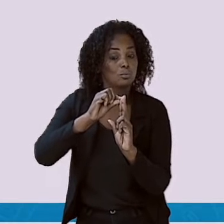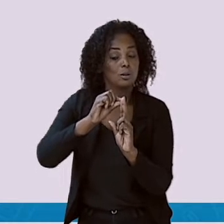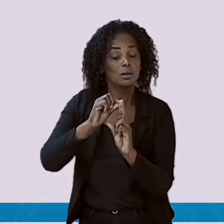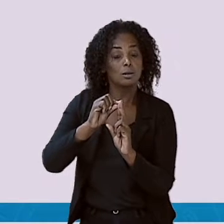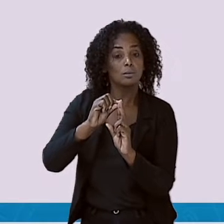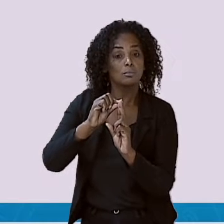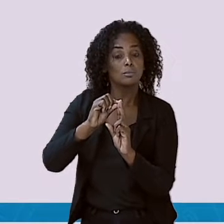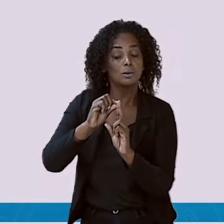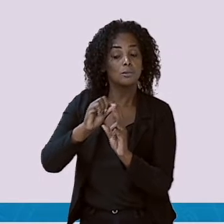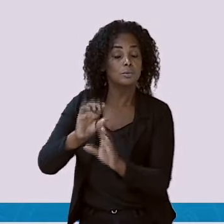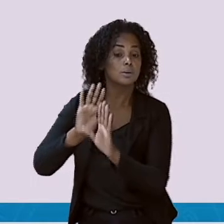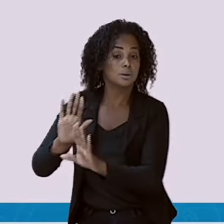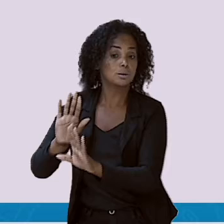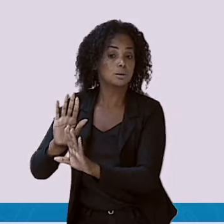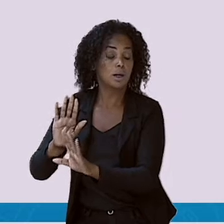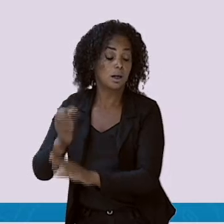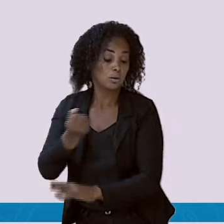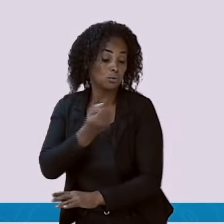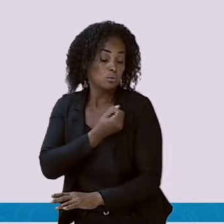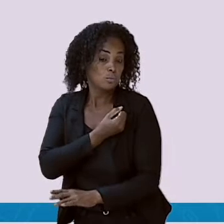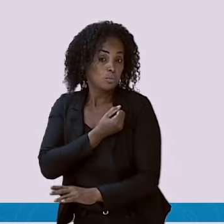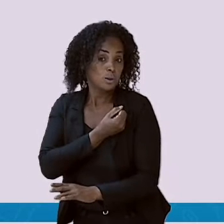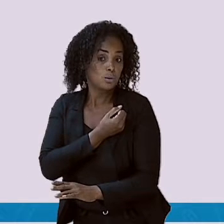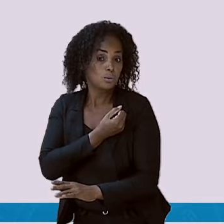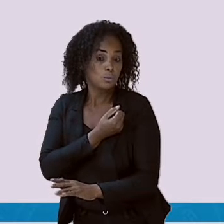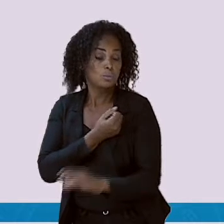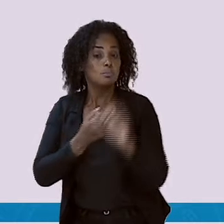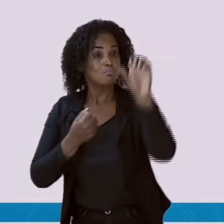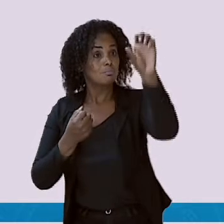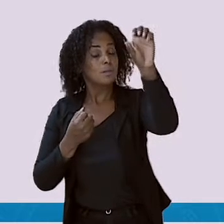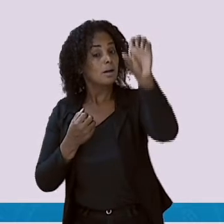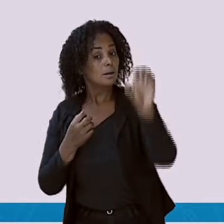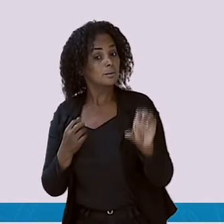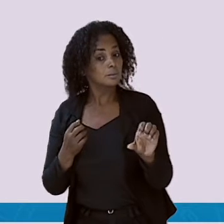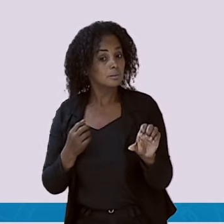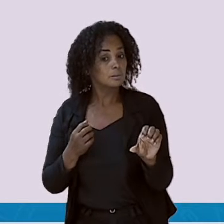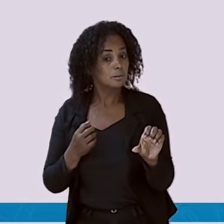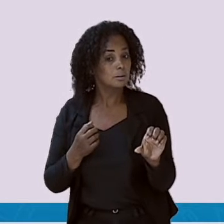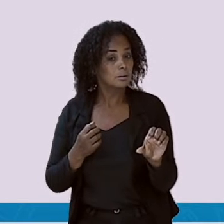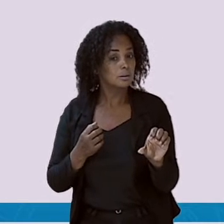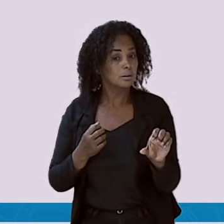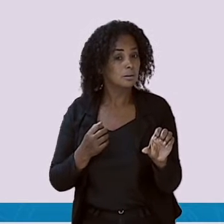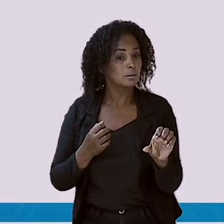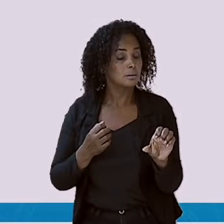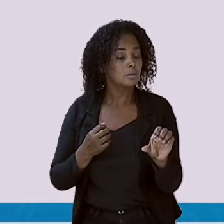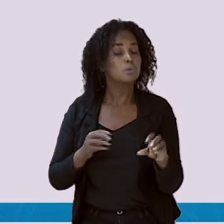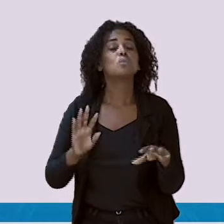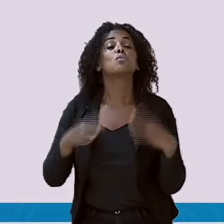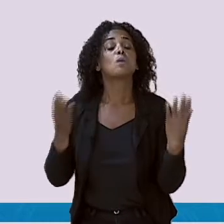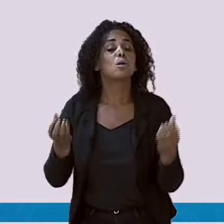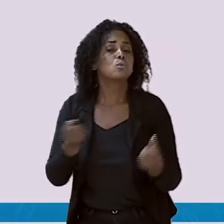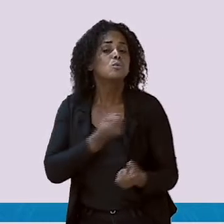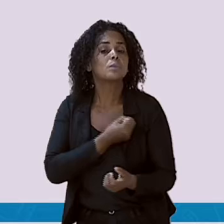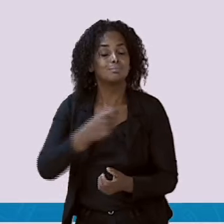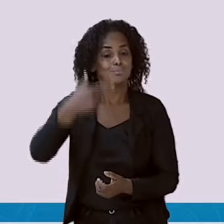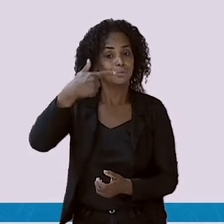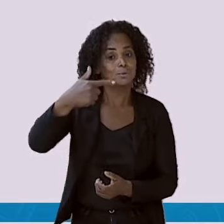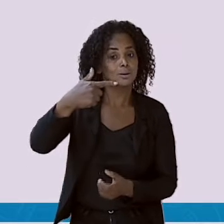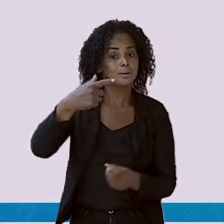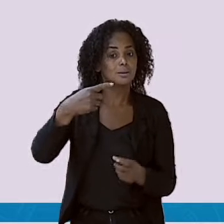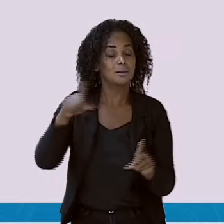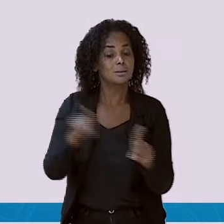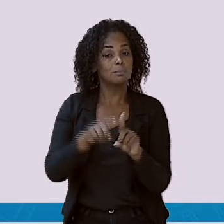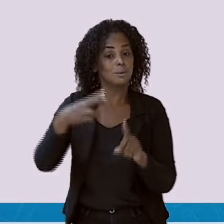conservar os meus números à minha esquerda. Então, eu vou conservar o 2 e o 3, tá? E aí, eu